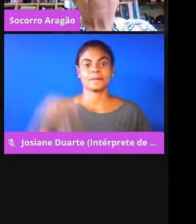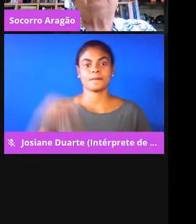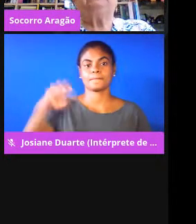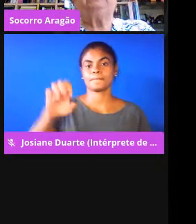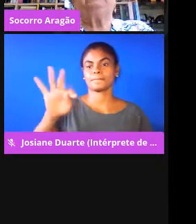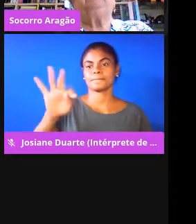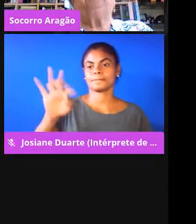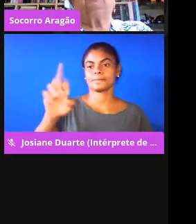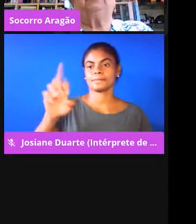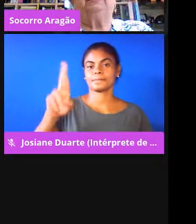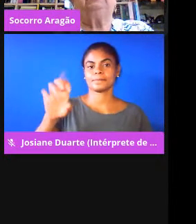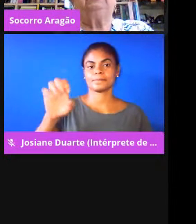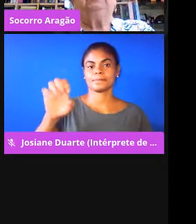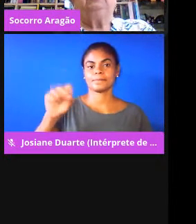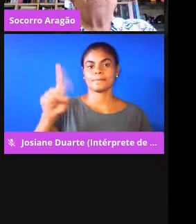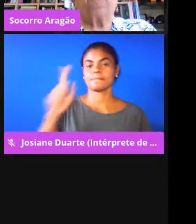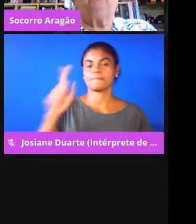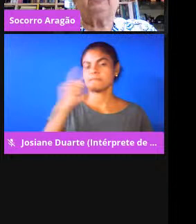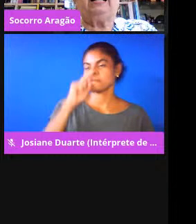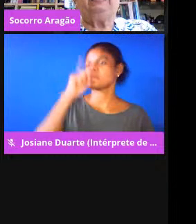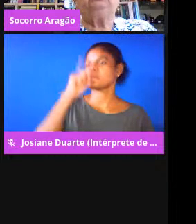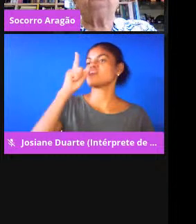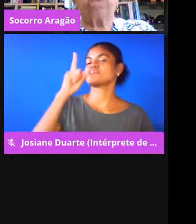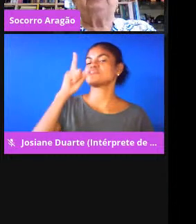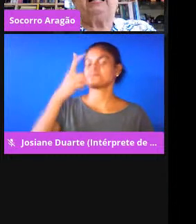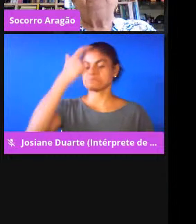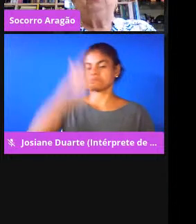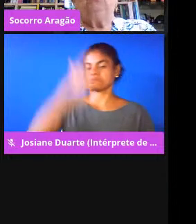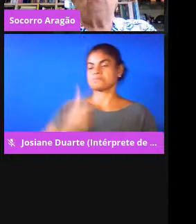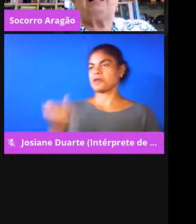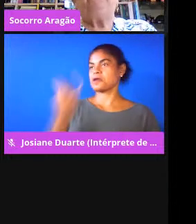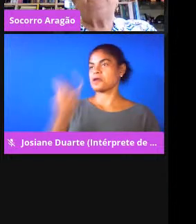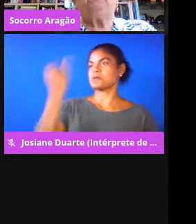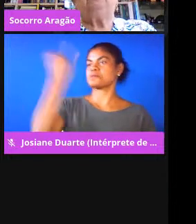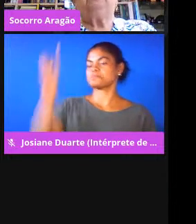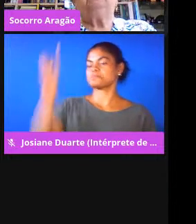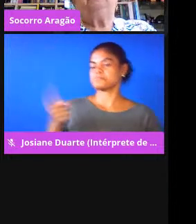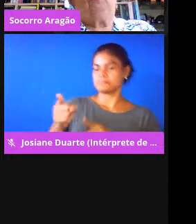tornar-se atrevido, fazer-se de importante, provocar, insultar.